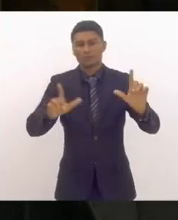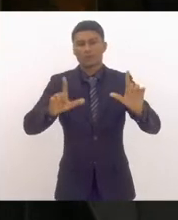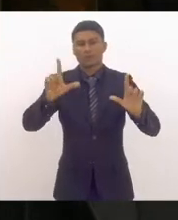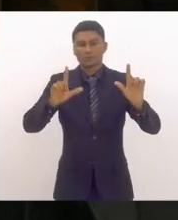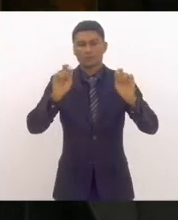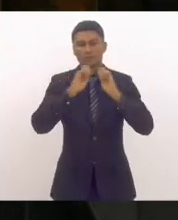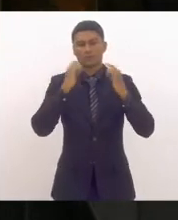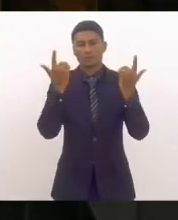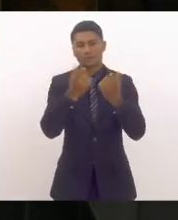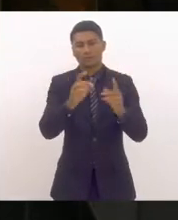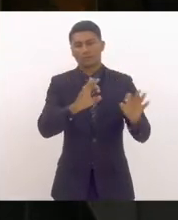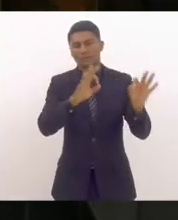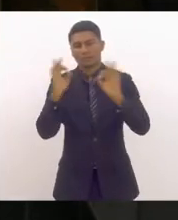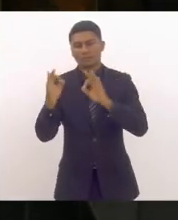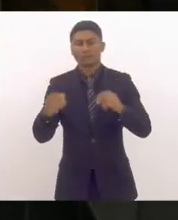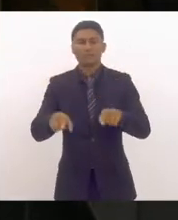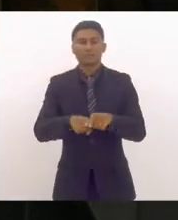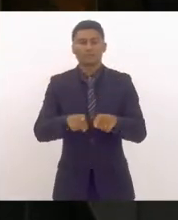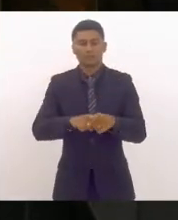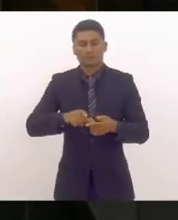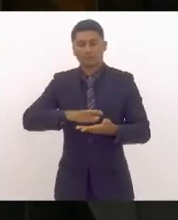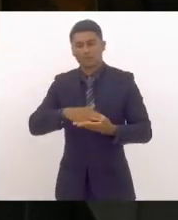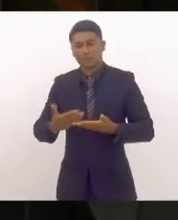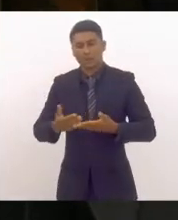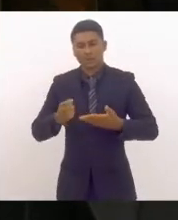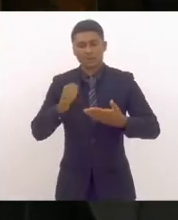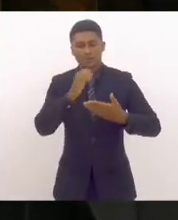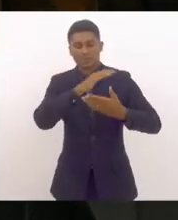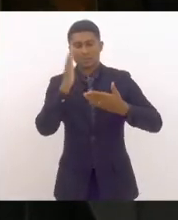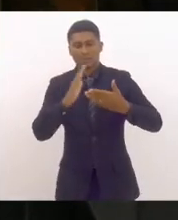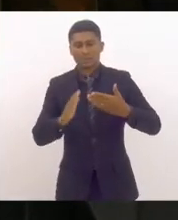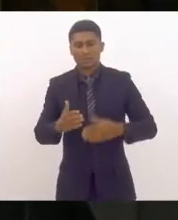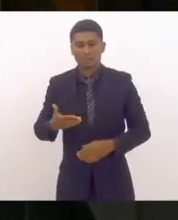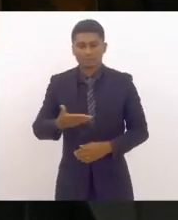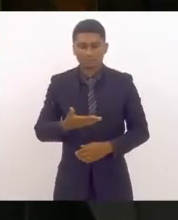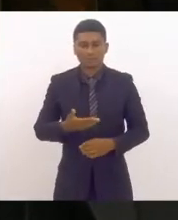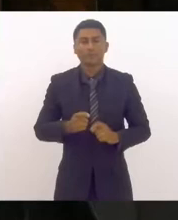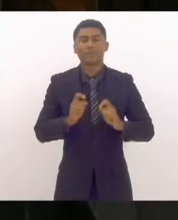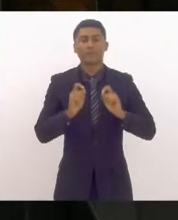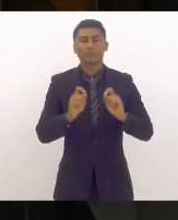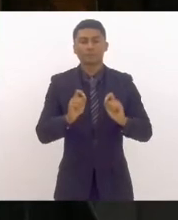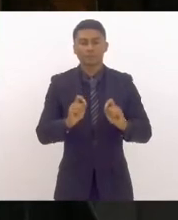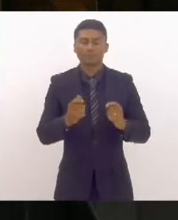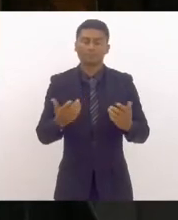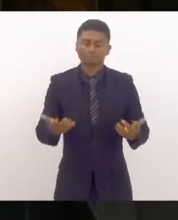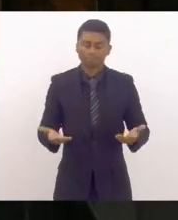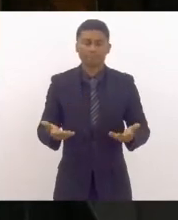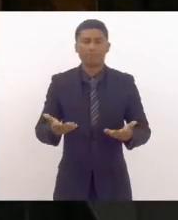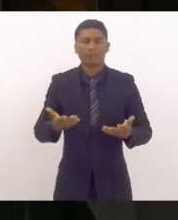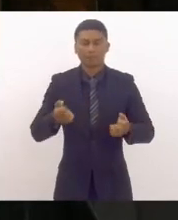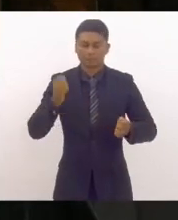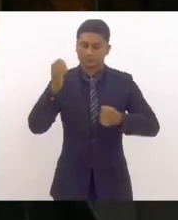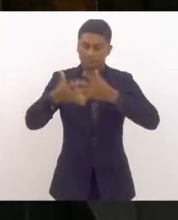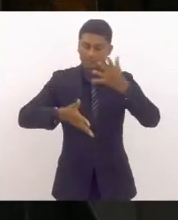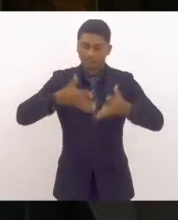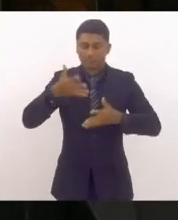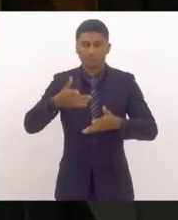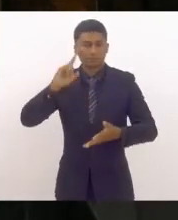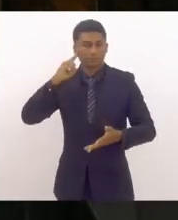senhor intérprete da linguagem de libras que leva a nossa voz